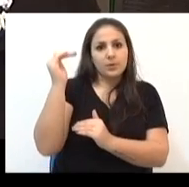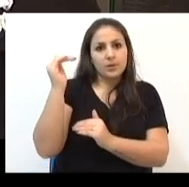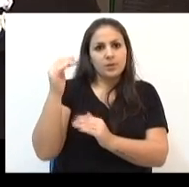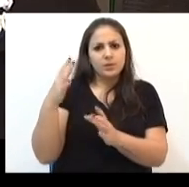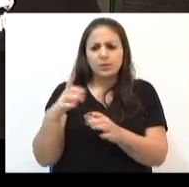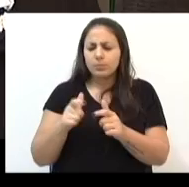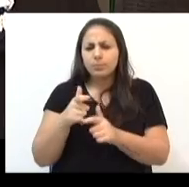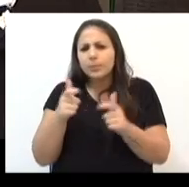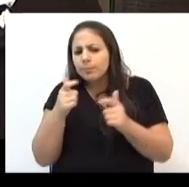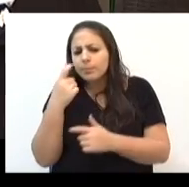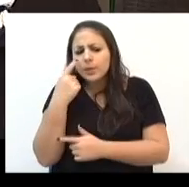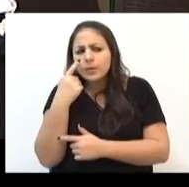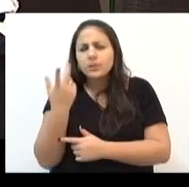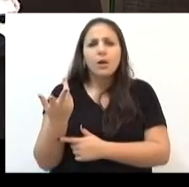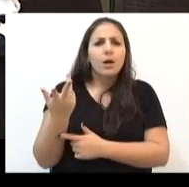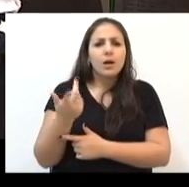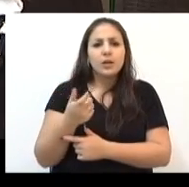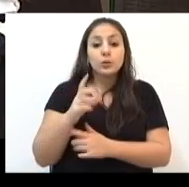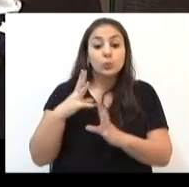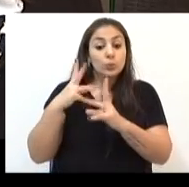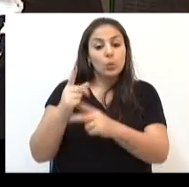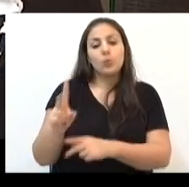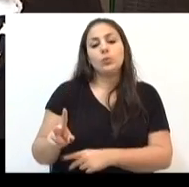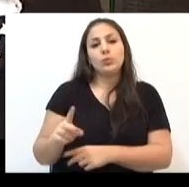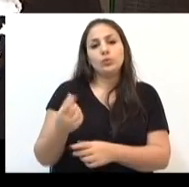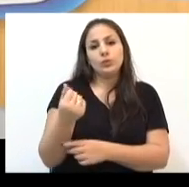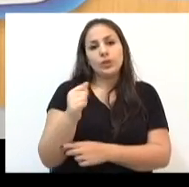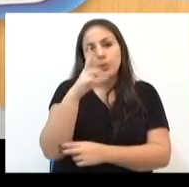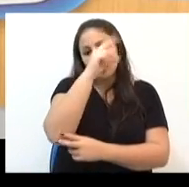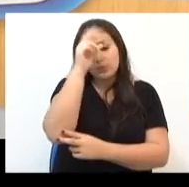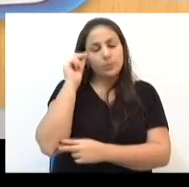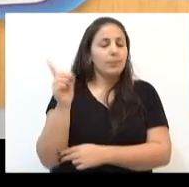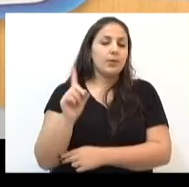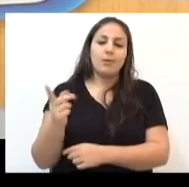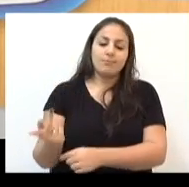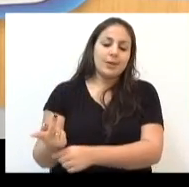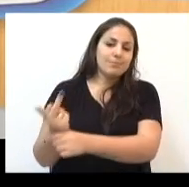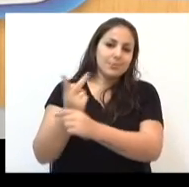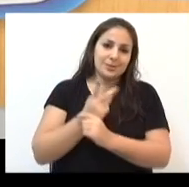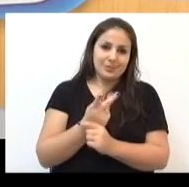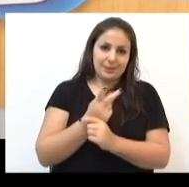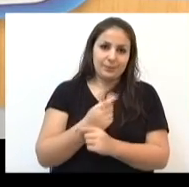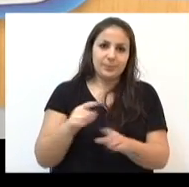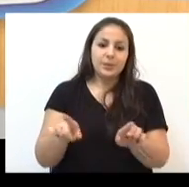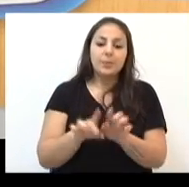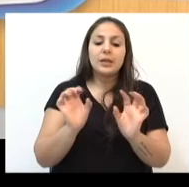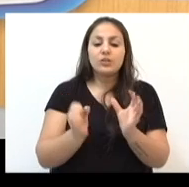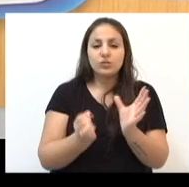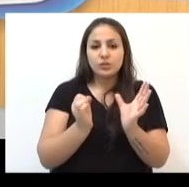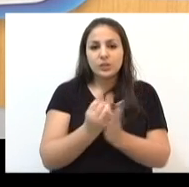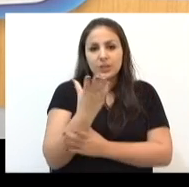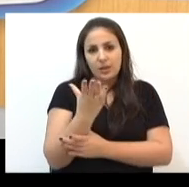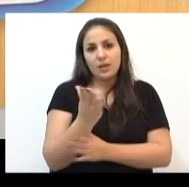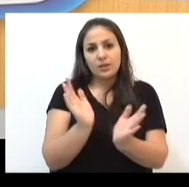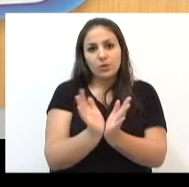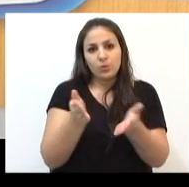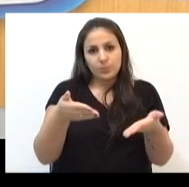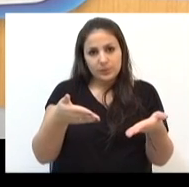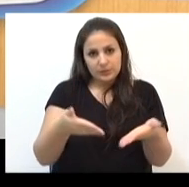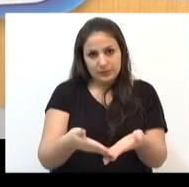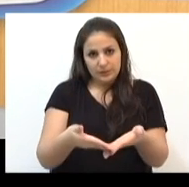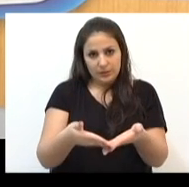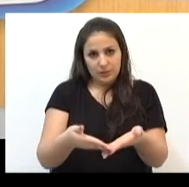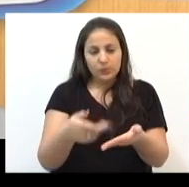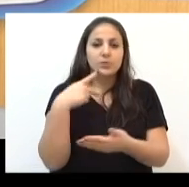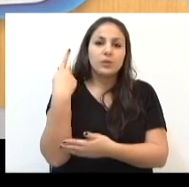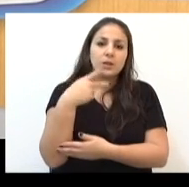tudo dinheiro do município, mas é um dinheiro emprestado para uma determinada função. Está formada a Comissão Parlamentar de Inquérito, que irá